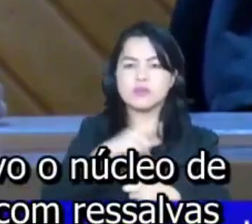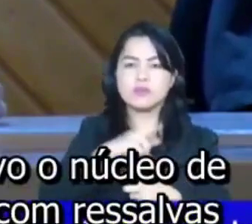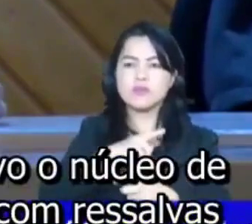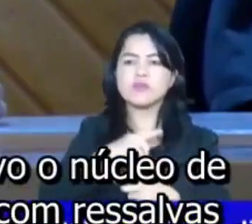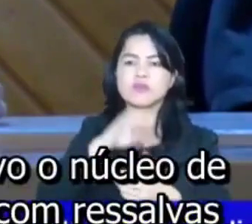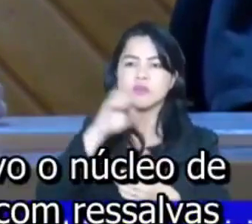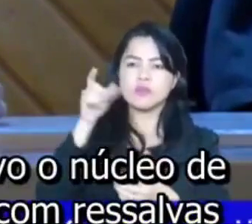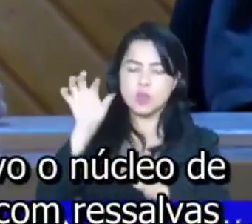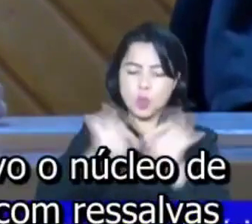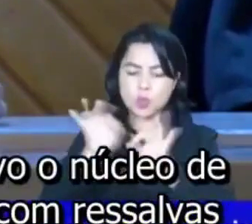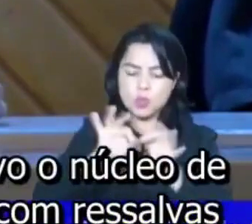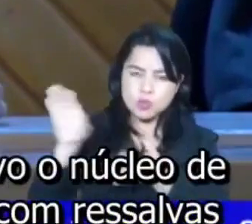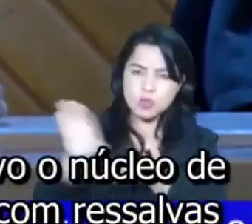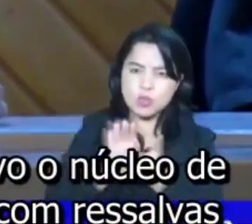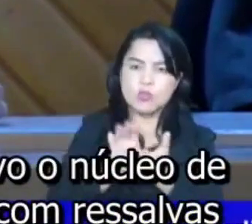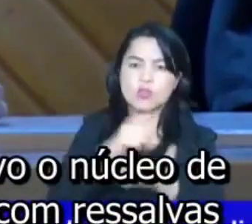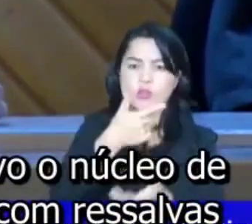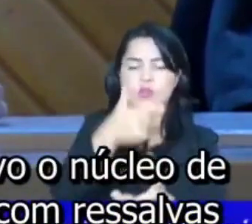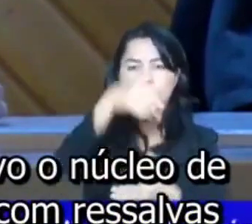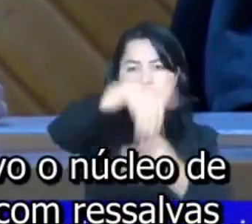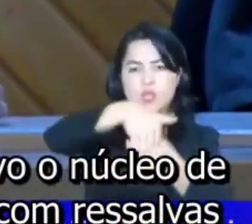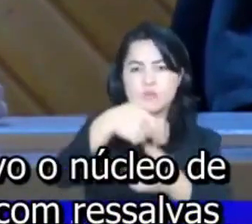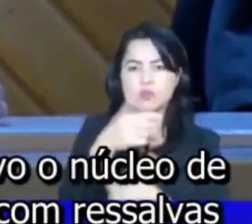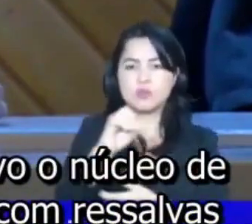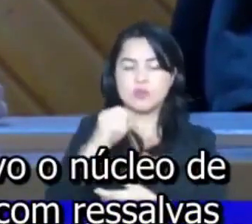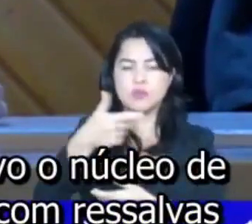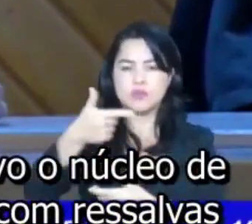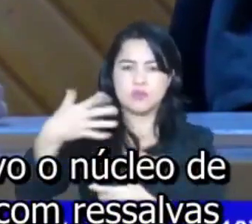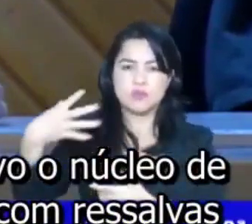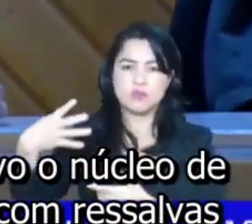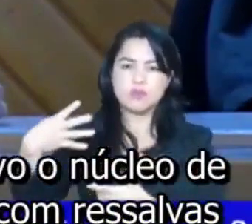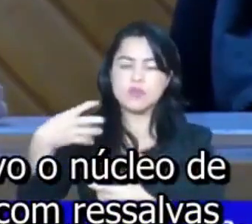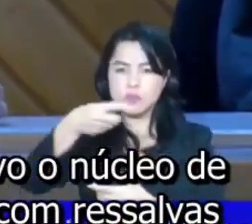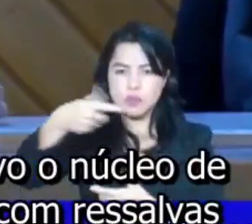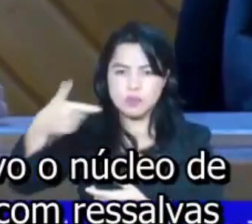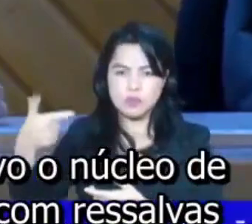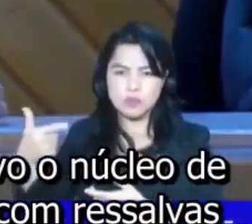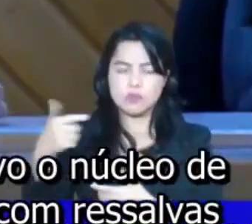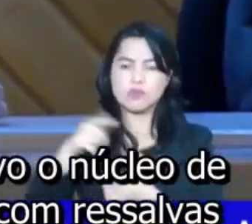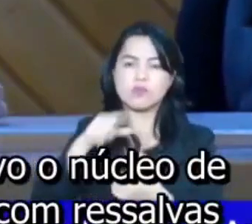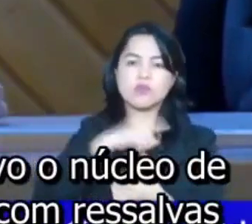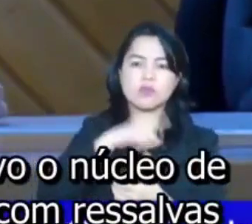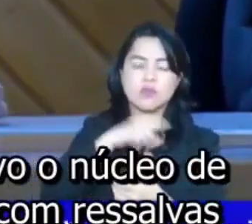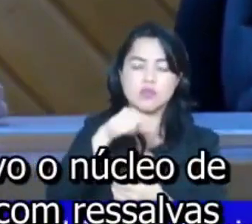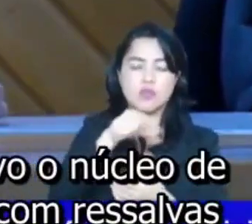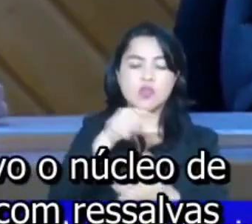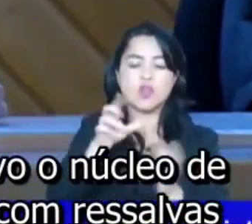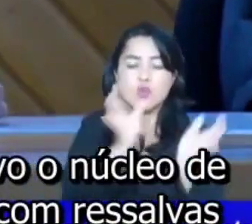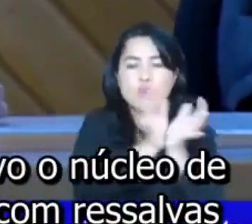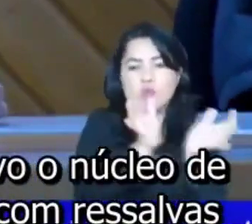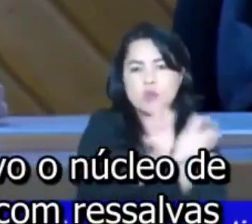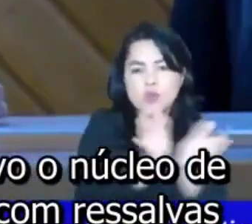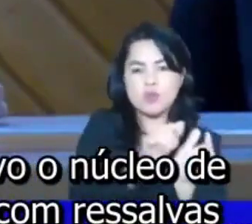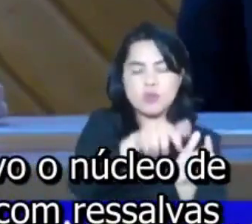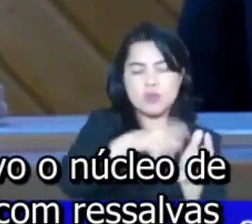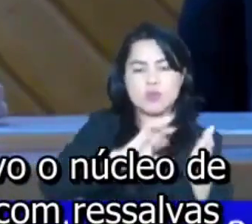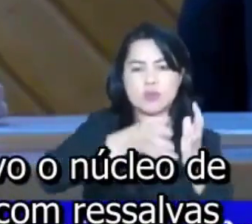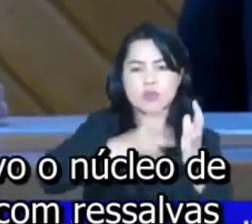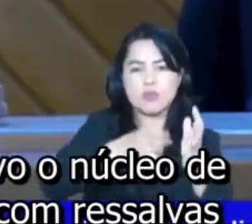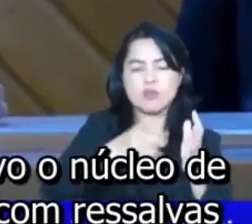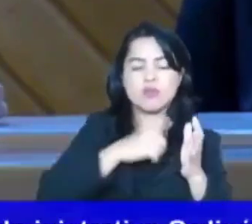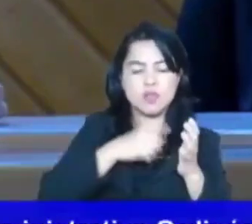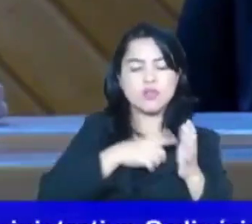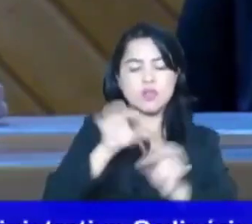eleições de 2022. Em relatório conclusivo, o Núcleo de Análise de Contas Eleitorais e Partidárias sugeriu a aprovação